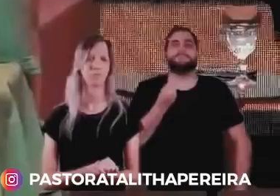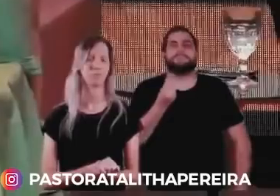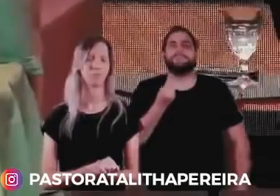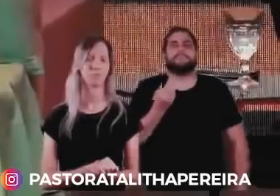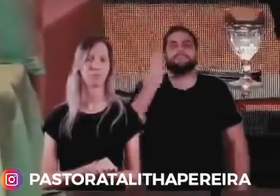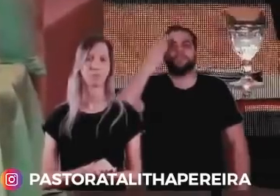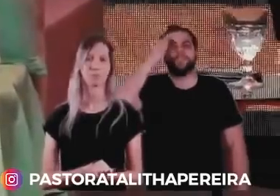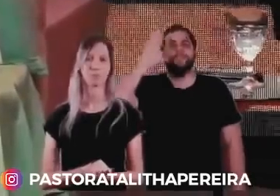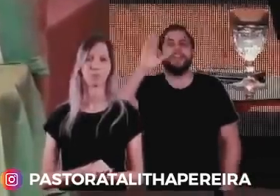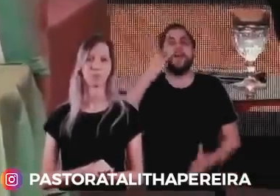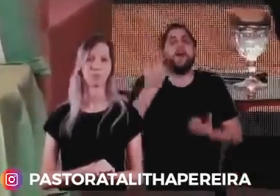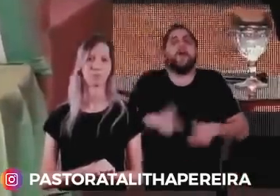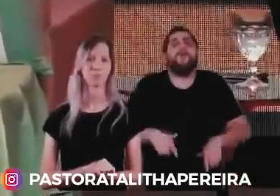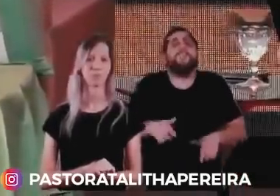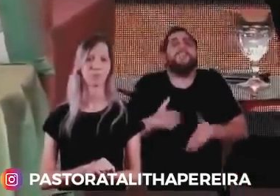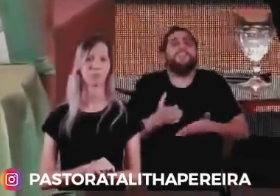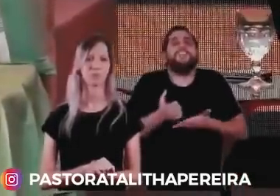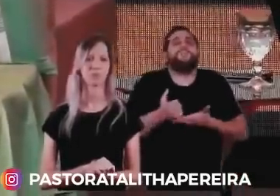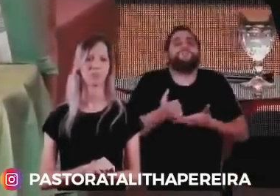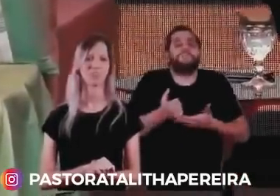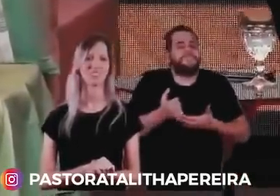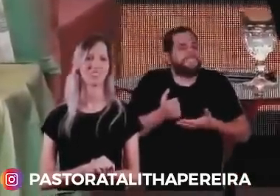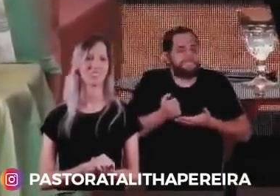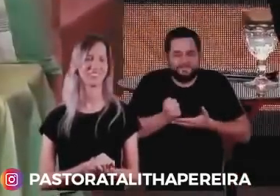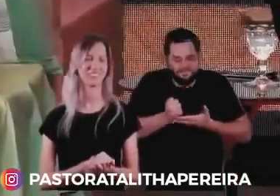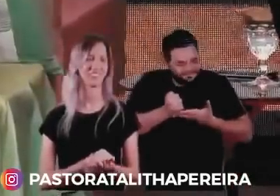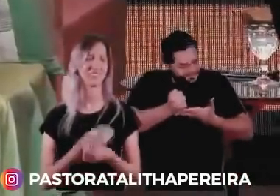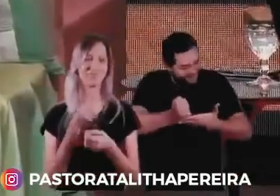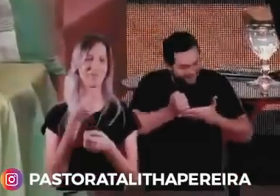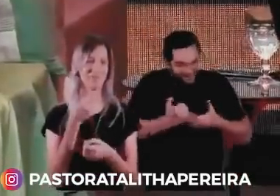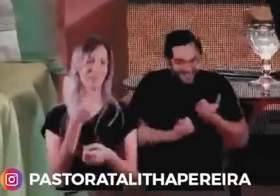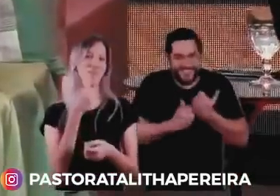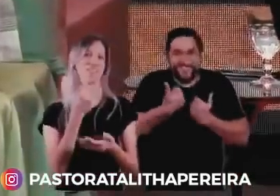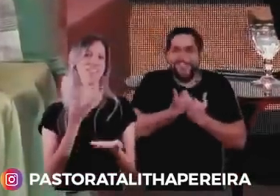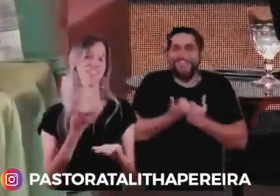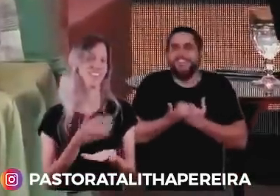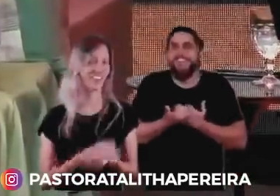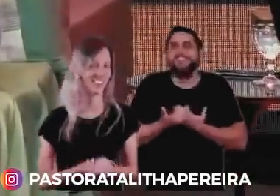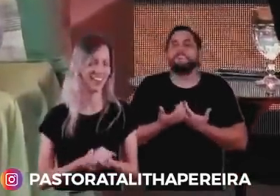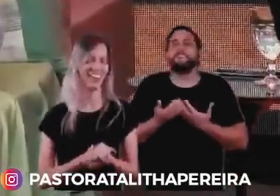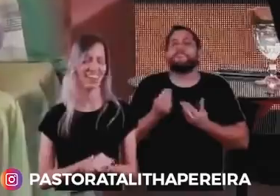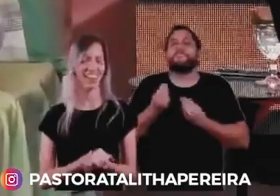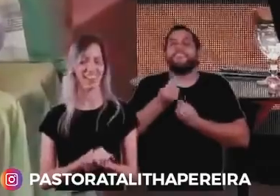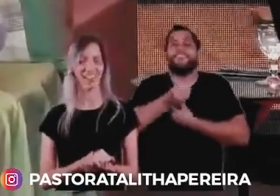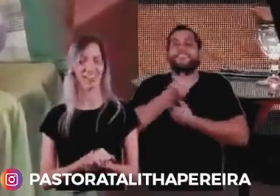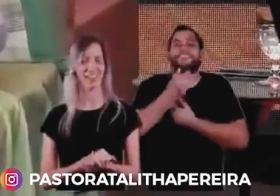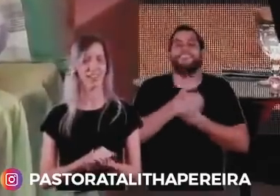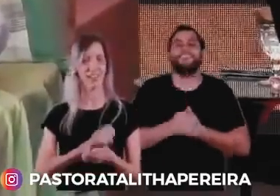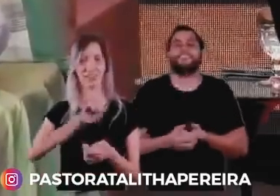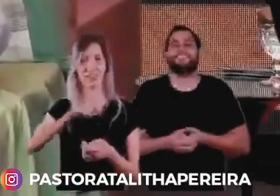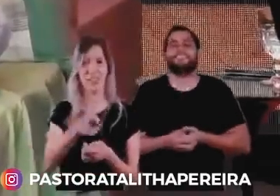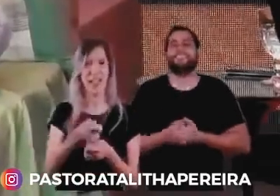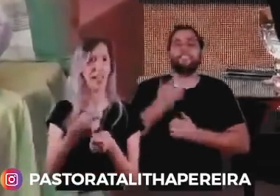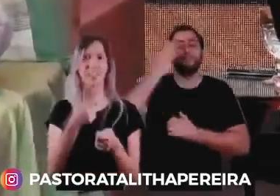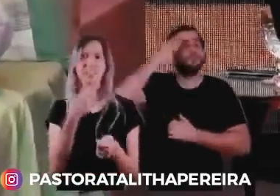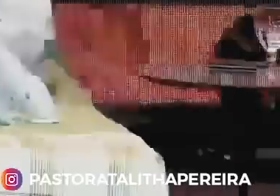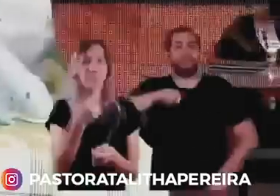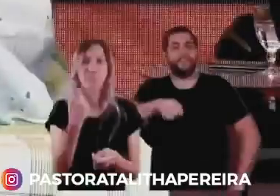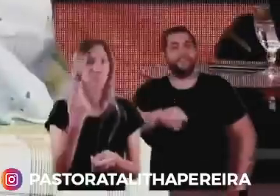Onde é o suporte do carro? Na marcha. Não sabe... Meu irmão, o cara não sabe... Sabe ligar. Não sabe nem